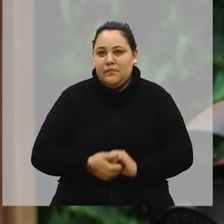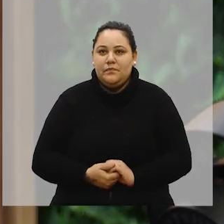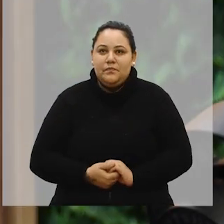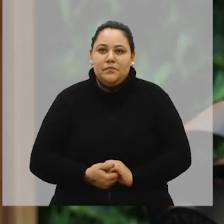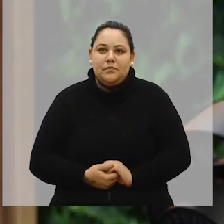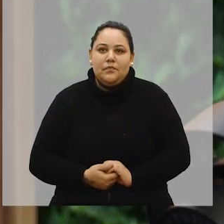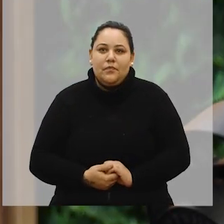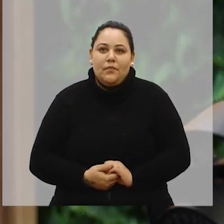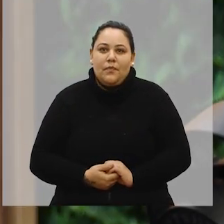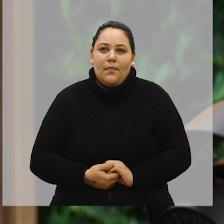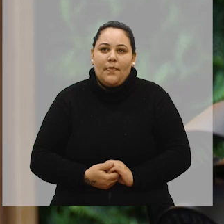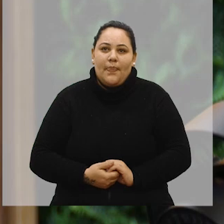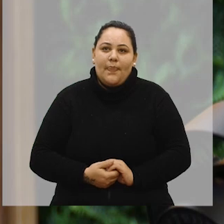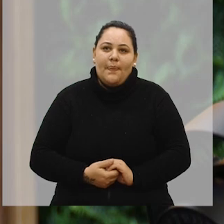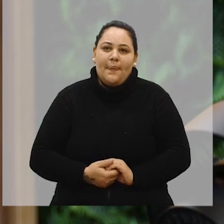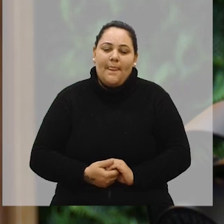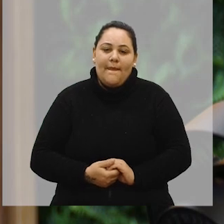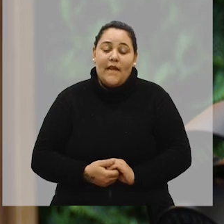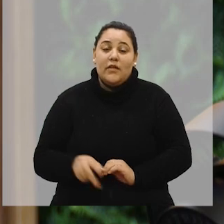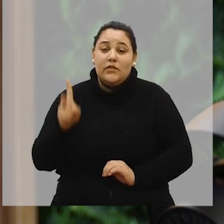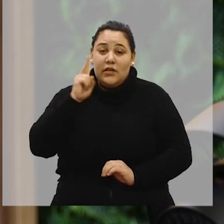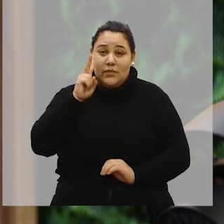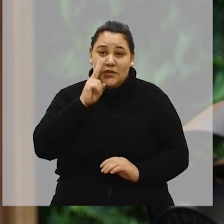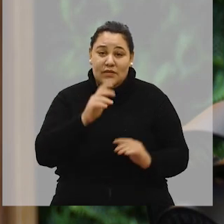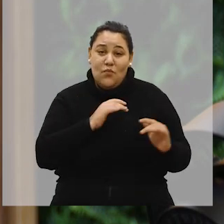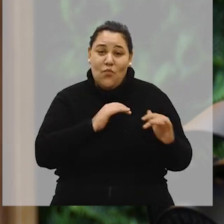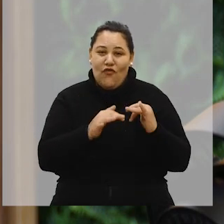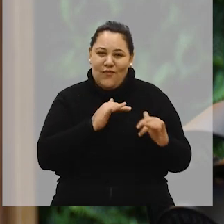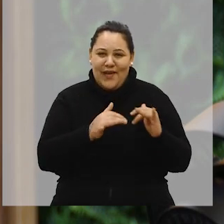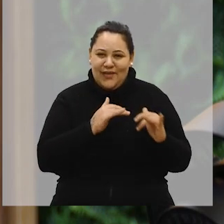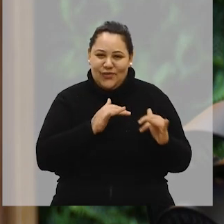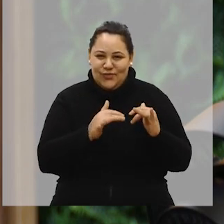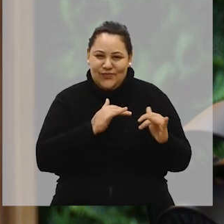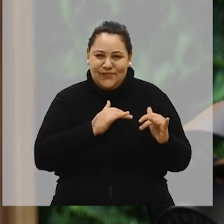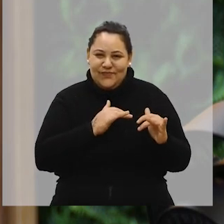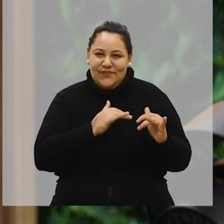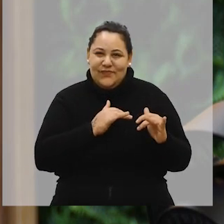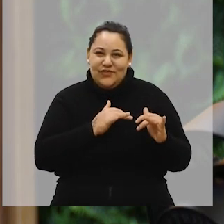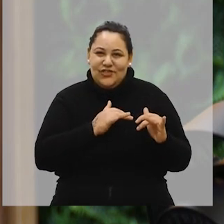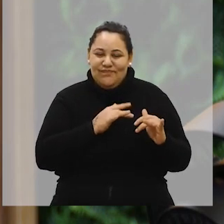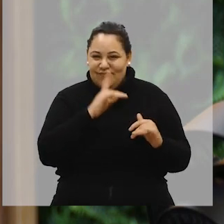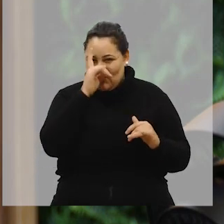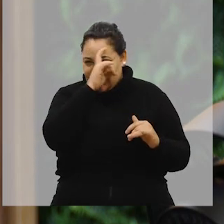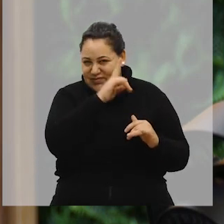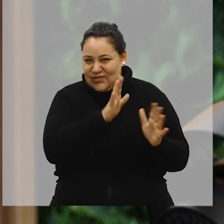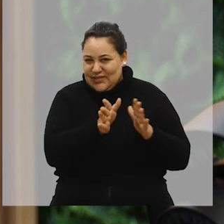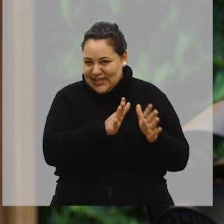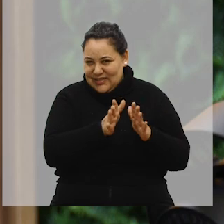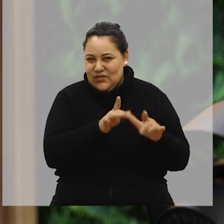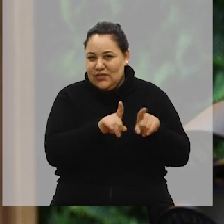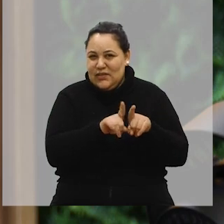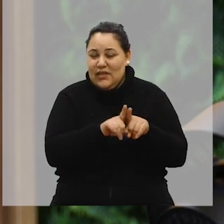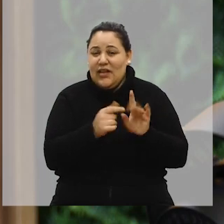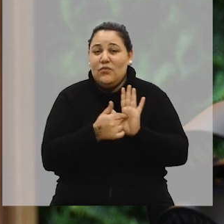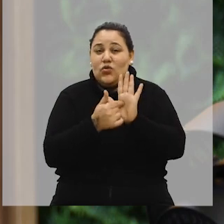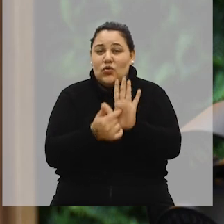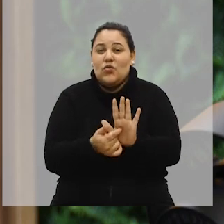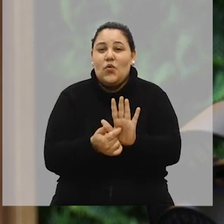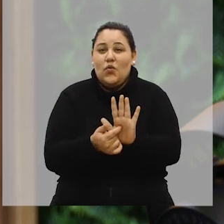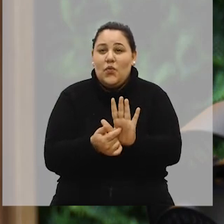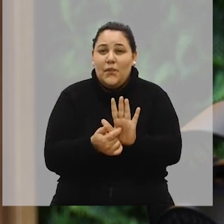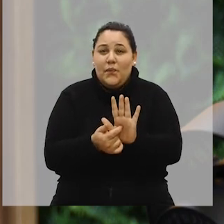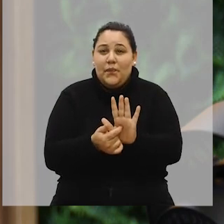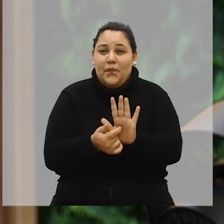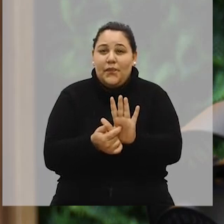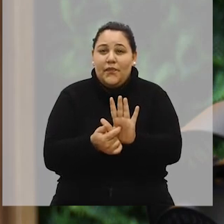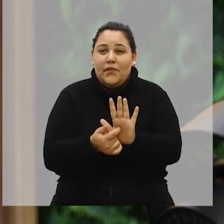lembro... Esse movimento de resistência que tu comentou, eu lembro quando ele se mostrou, assim, de uma maneira